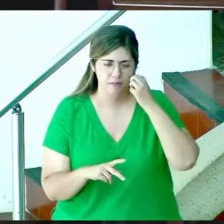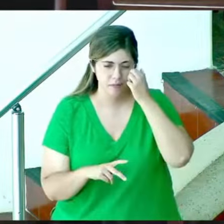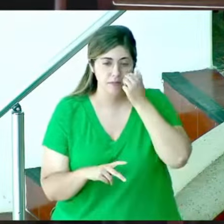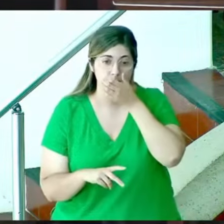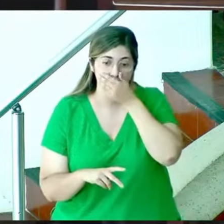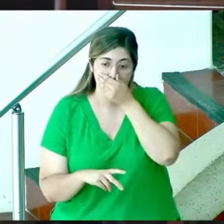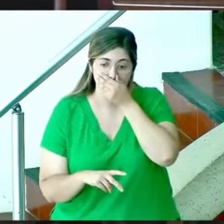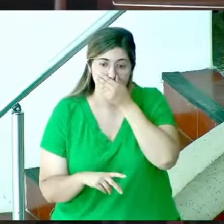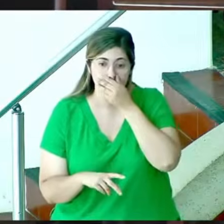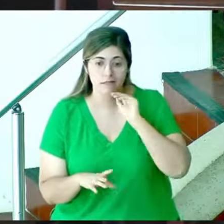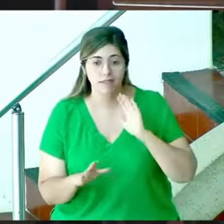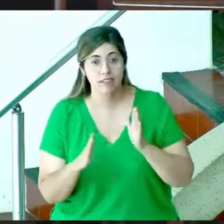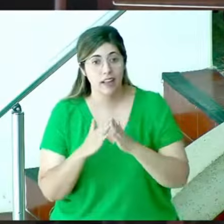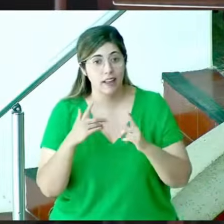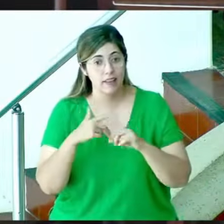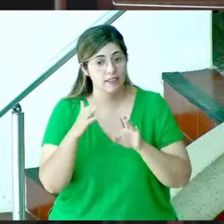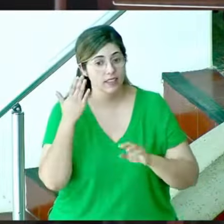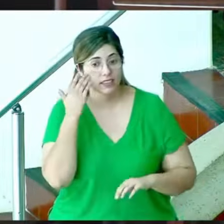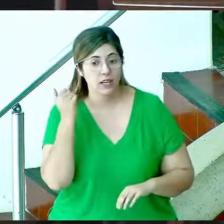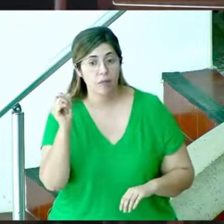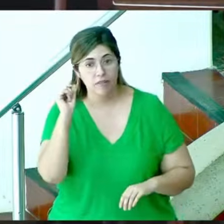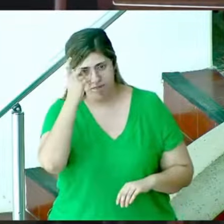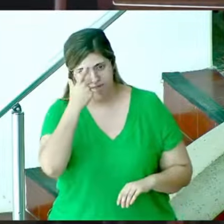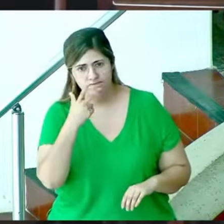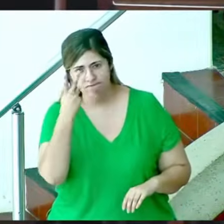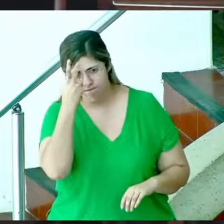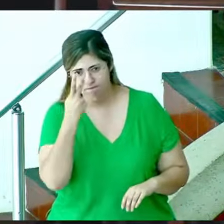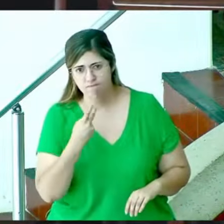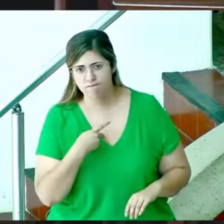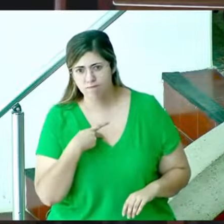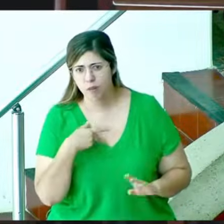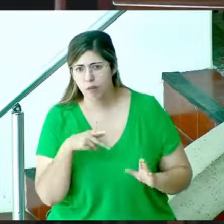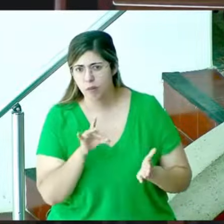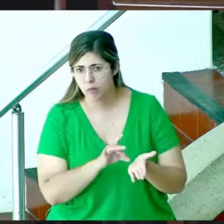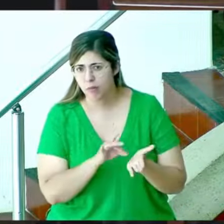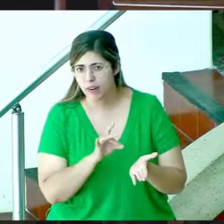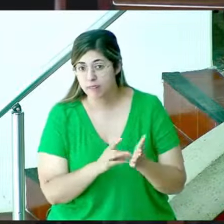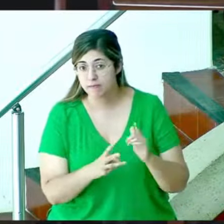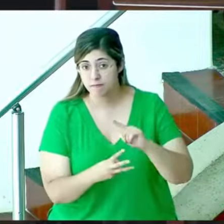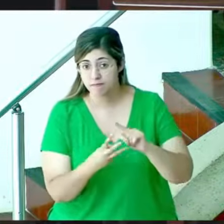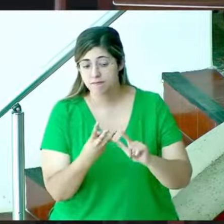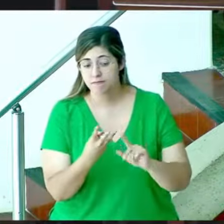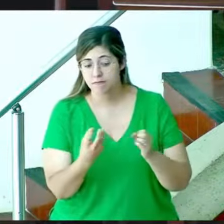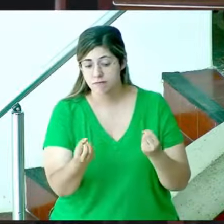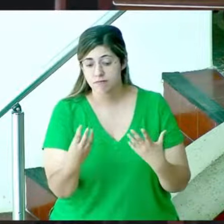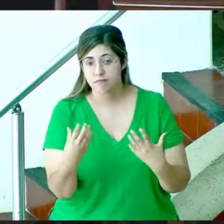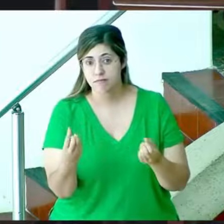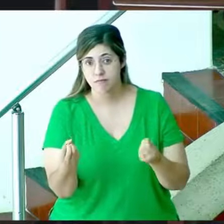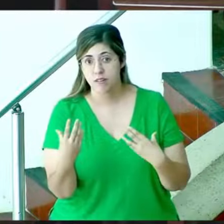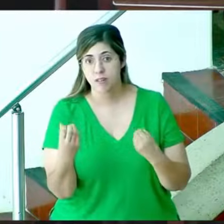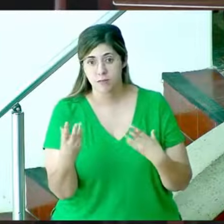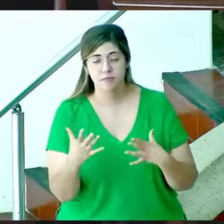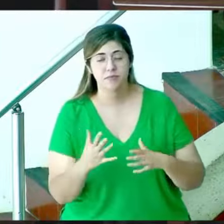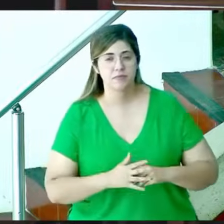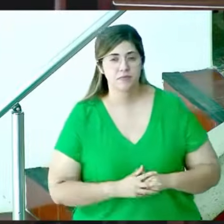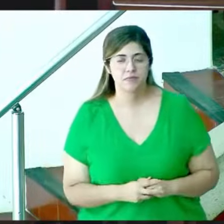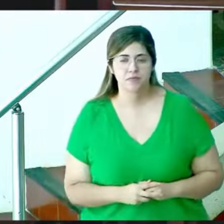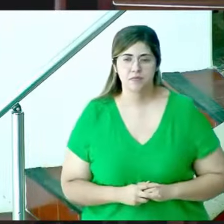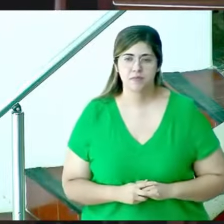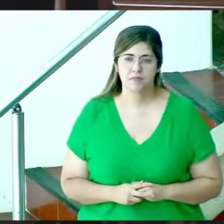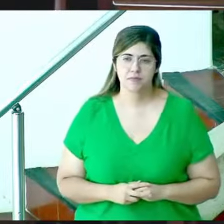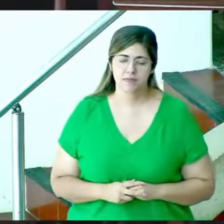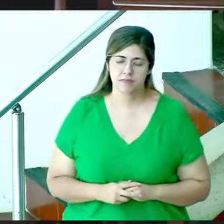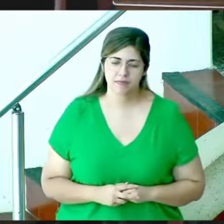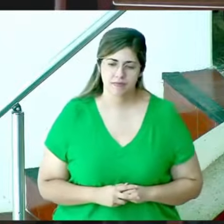igreja soubesse quem ela era de verdade. Três coisas vão demonstrar nesse